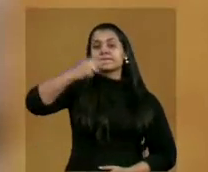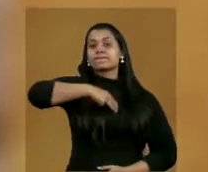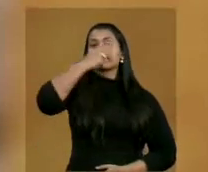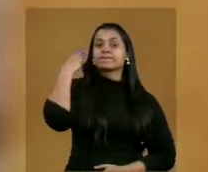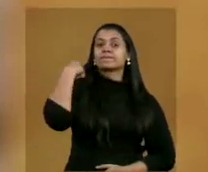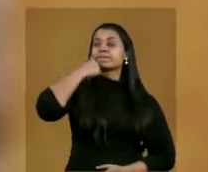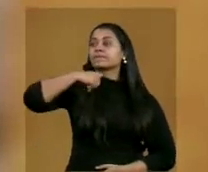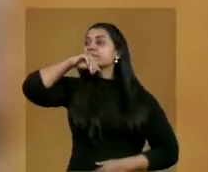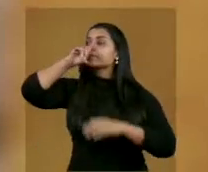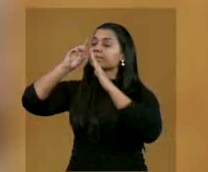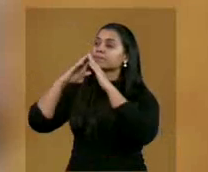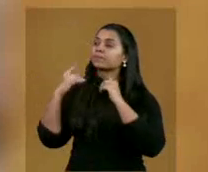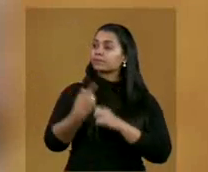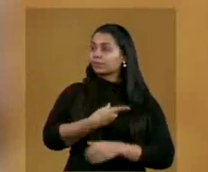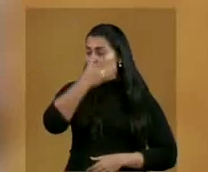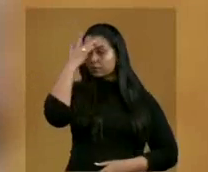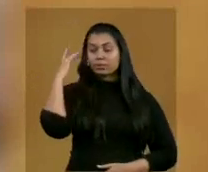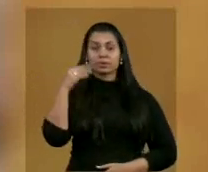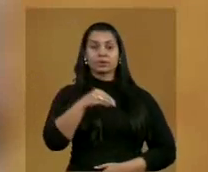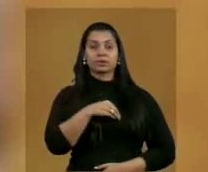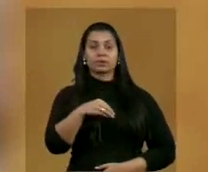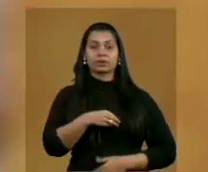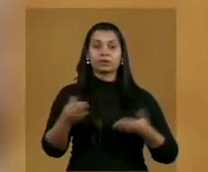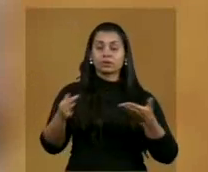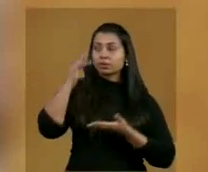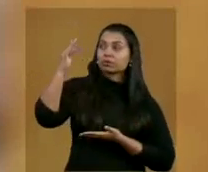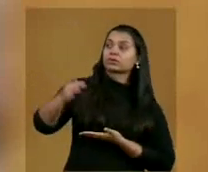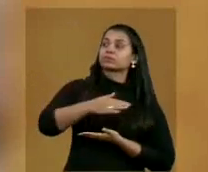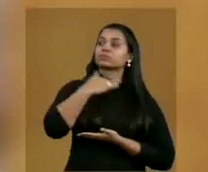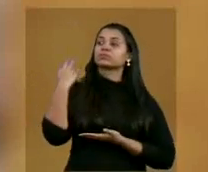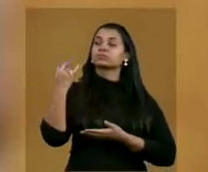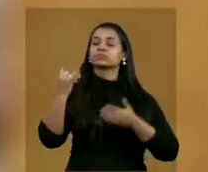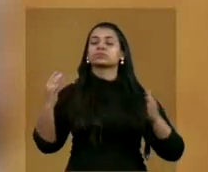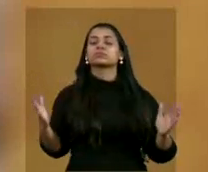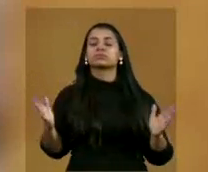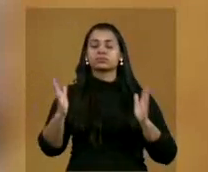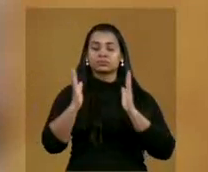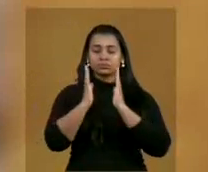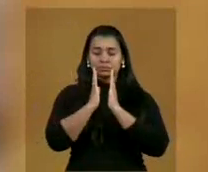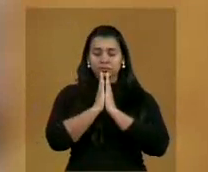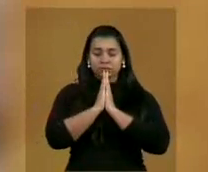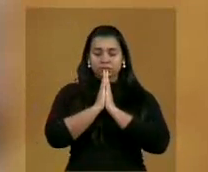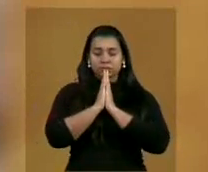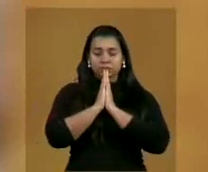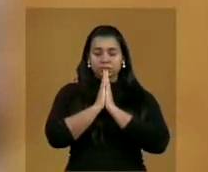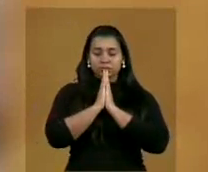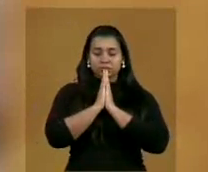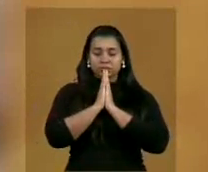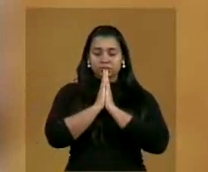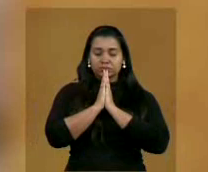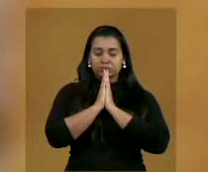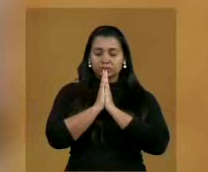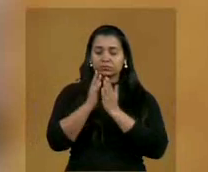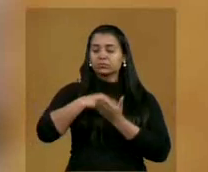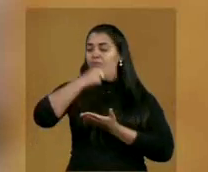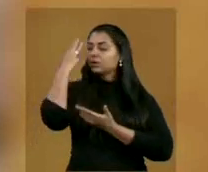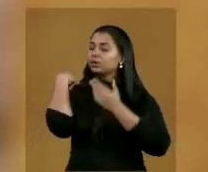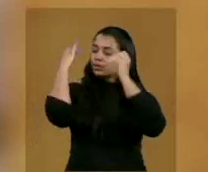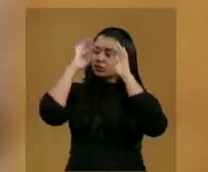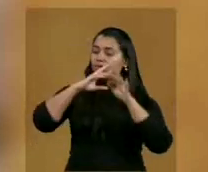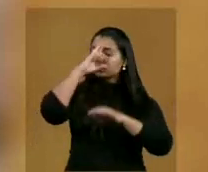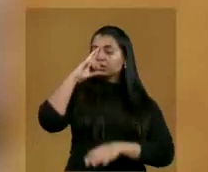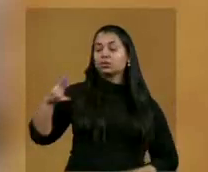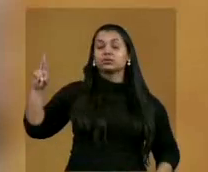Santa Maria, Mãe de Deus, rogai por nós, pecadores, agora e na hora de nossa morte. Amém. Ave